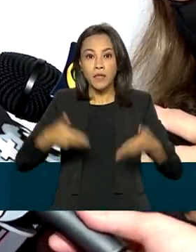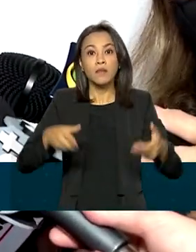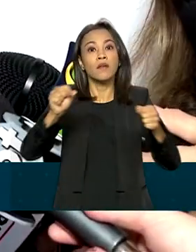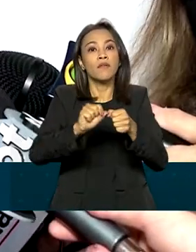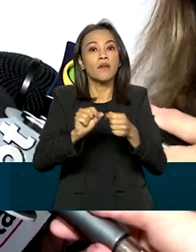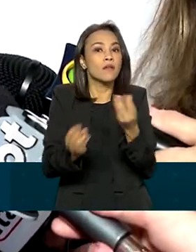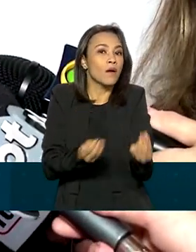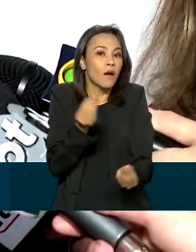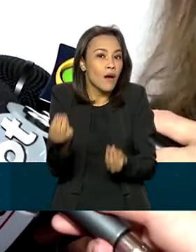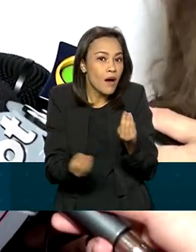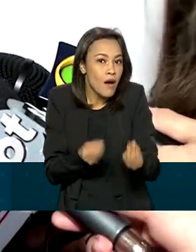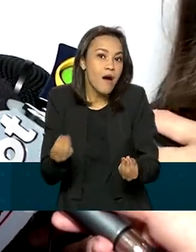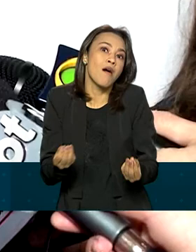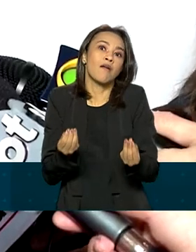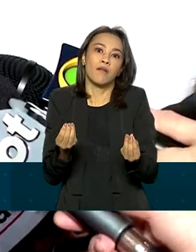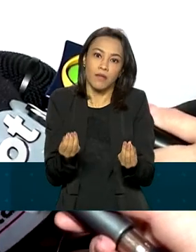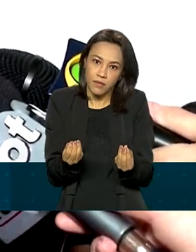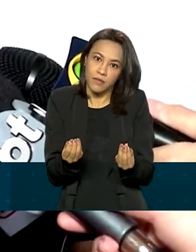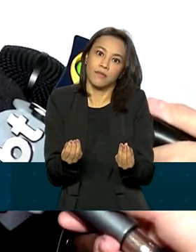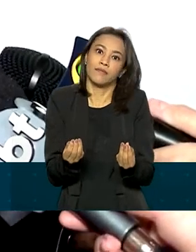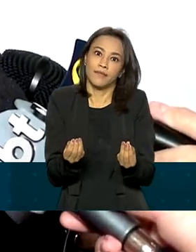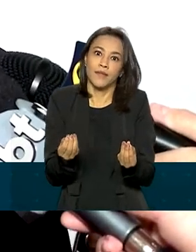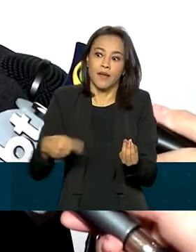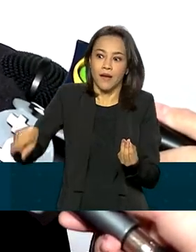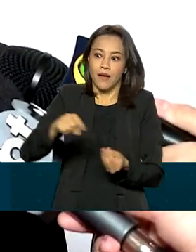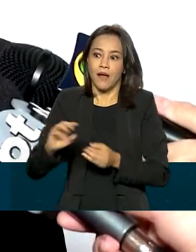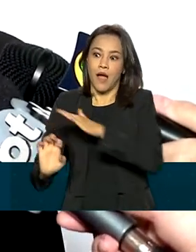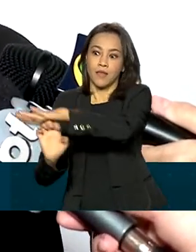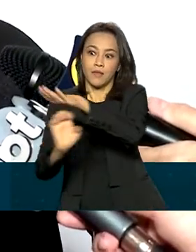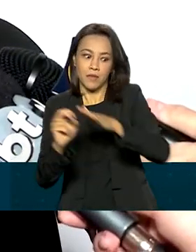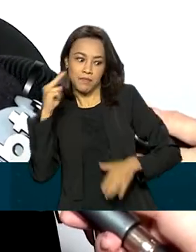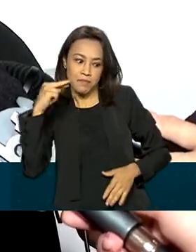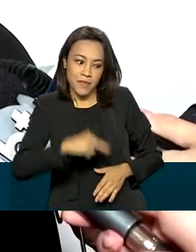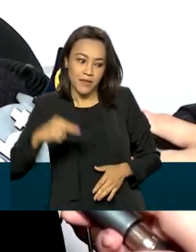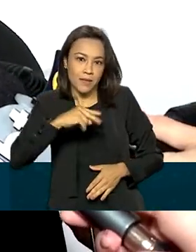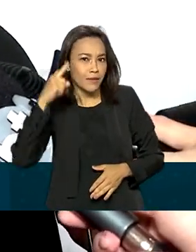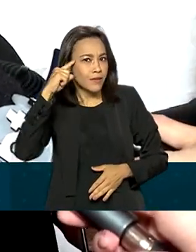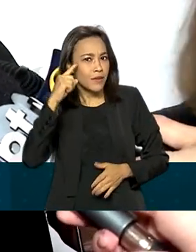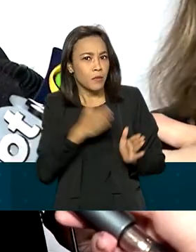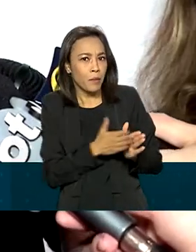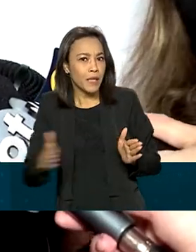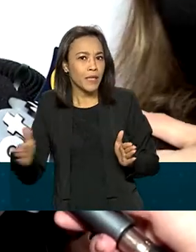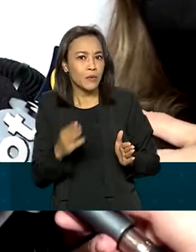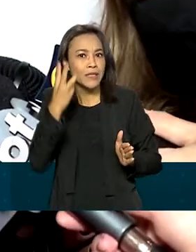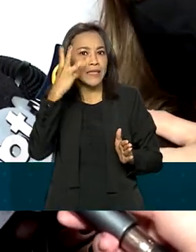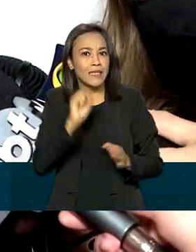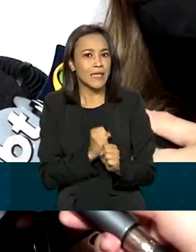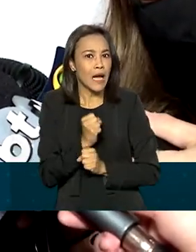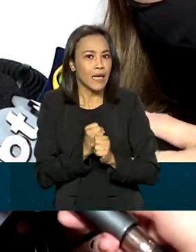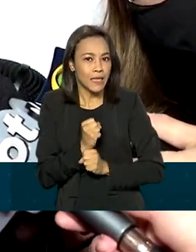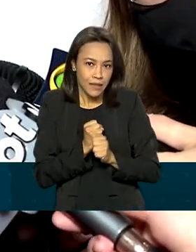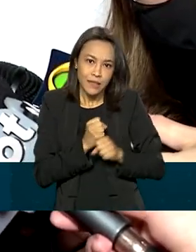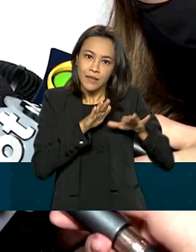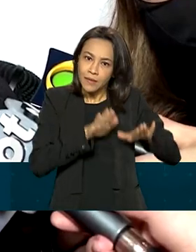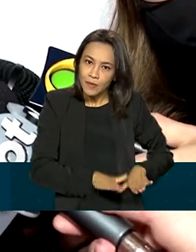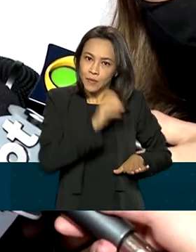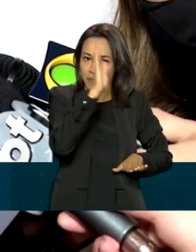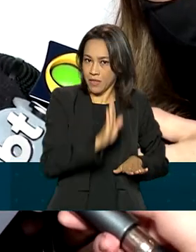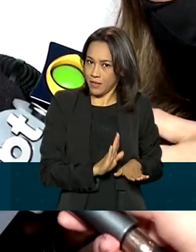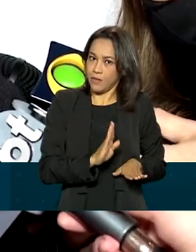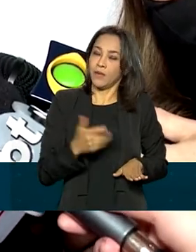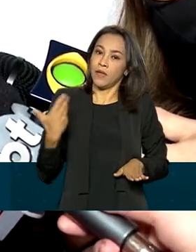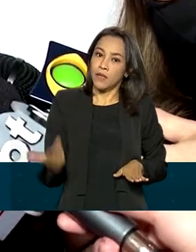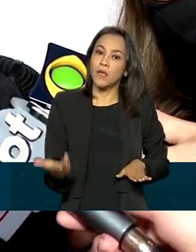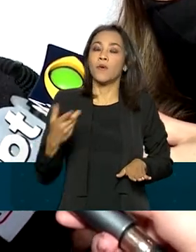feitos com você, o investidor, pensando em 30 anos para frente. Então, eu acho que o Brasil, nós temos